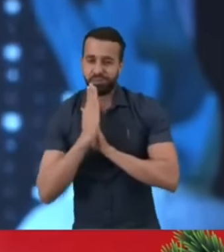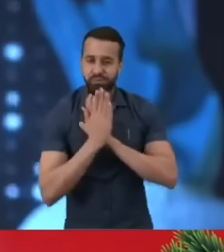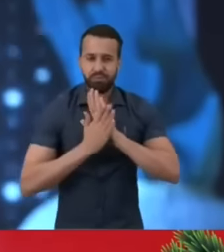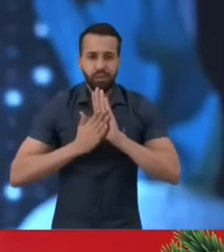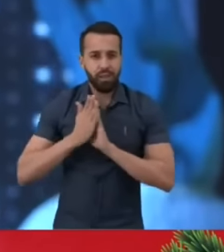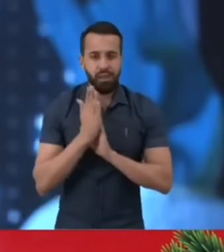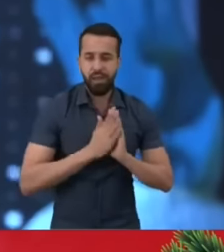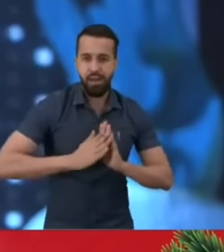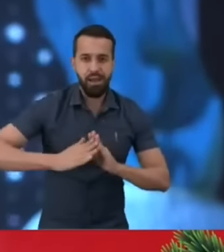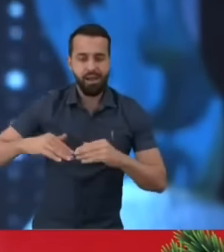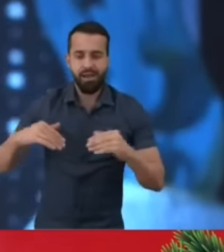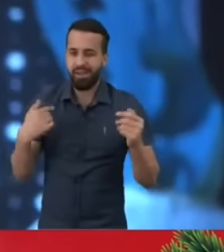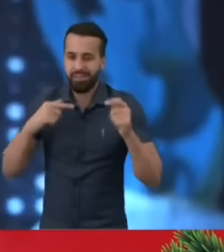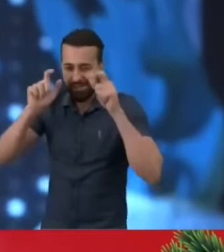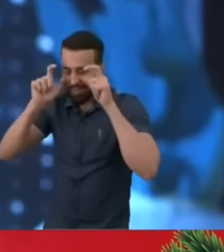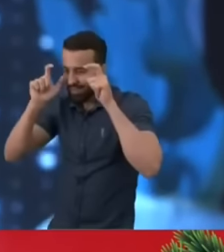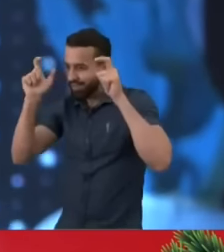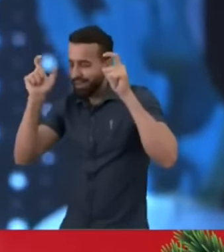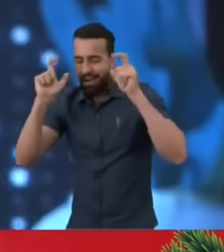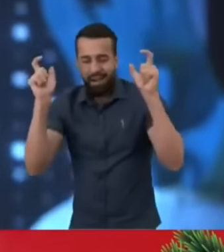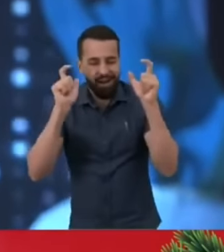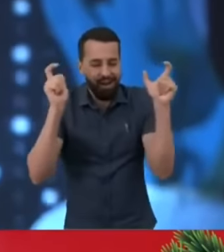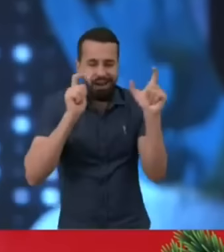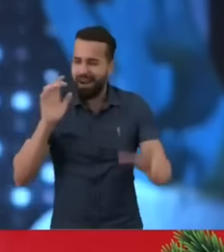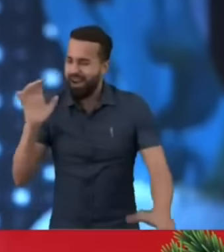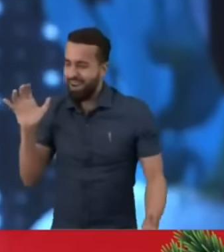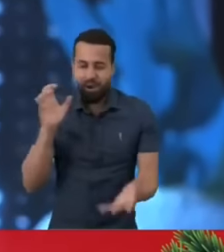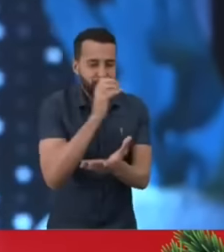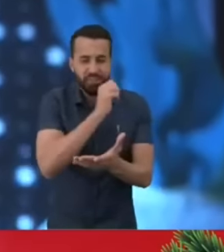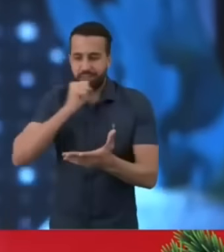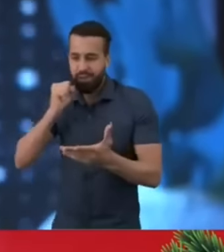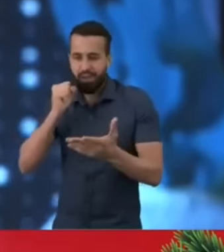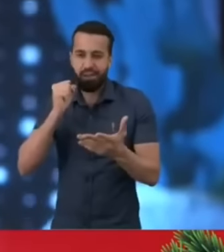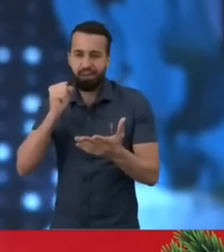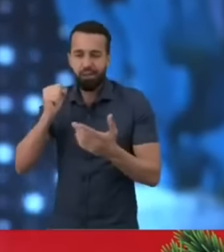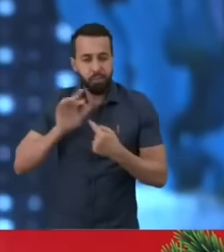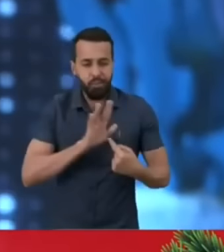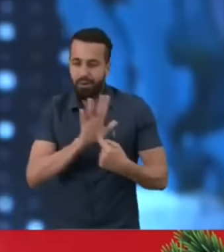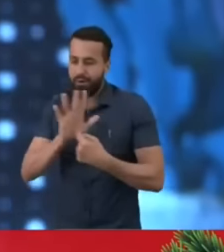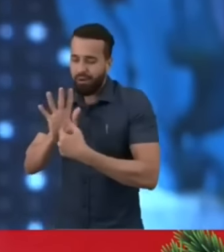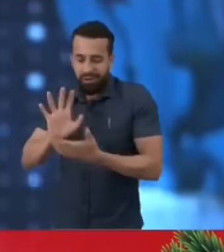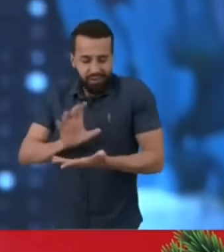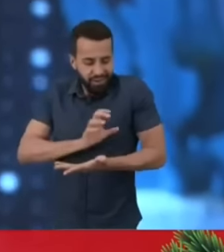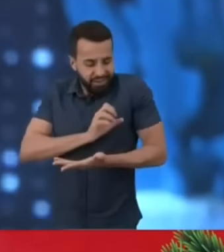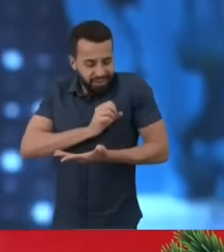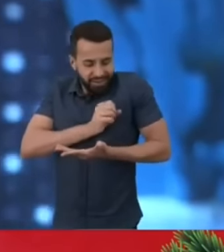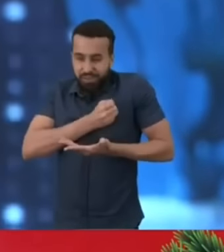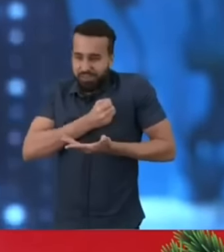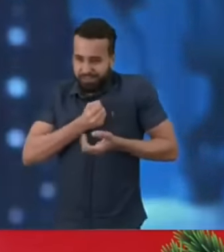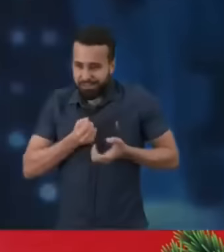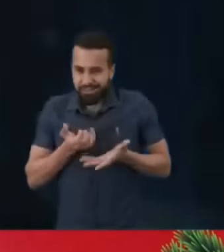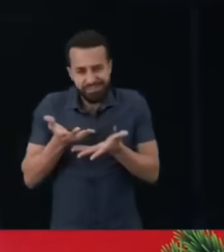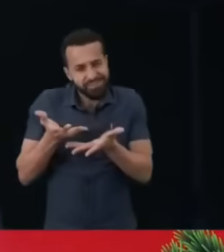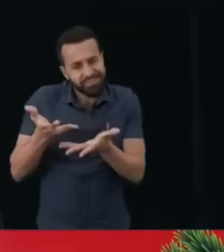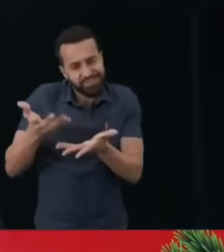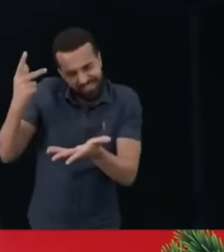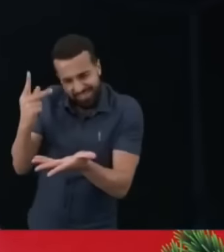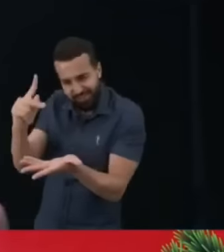Minha pupila de lá, quando ela relata que o meu amor é seu.